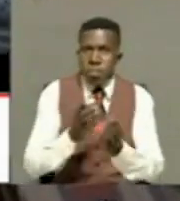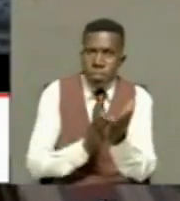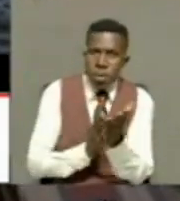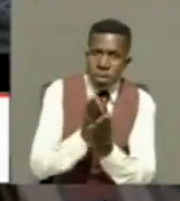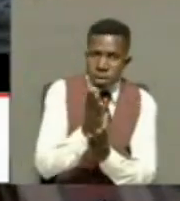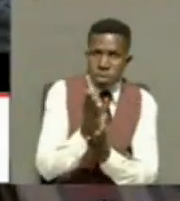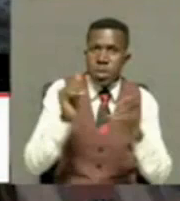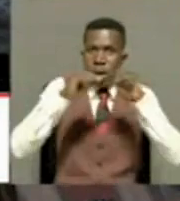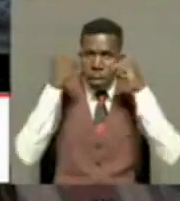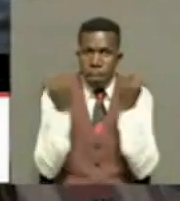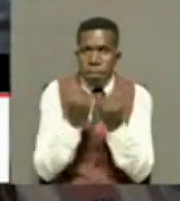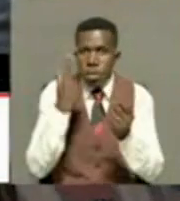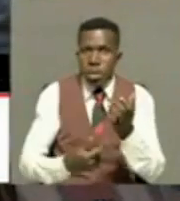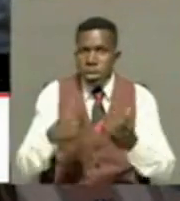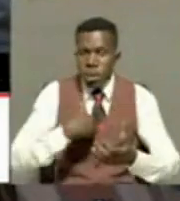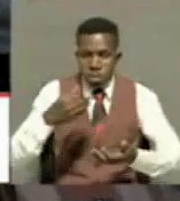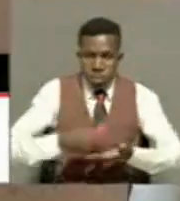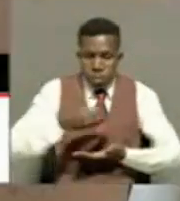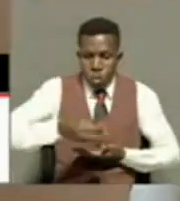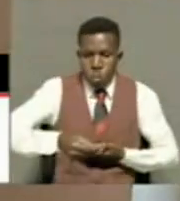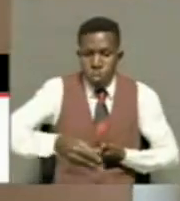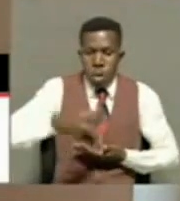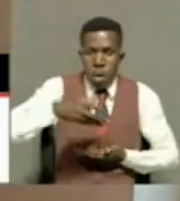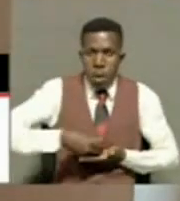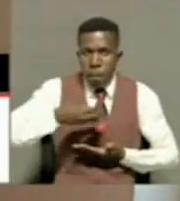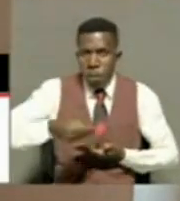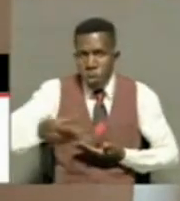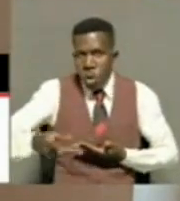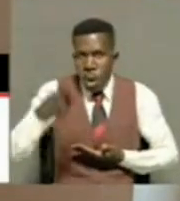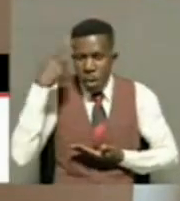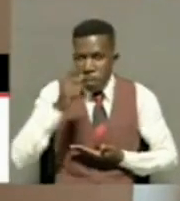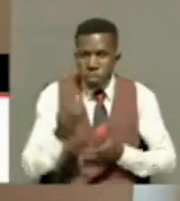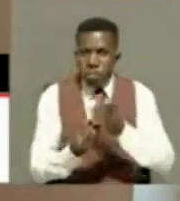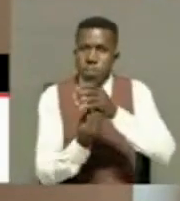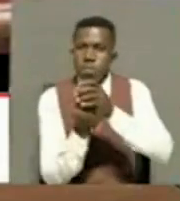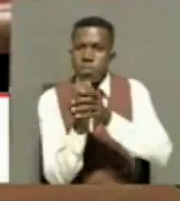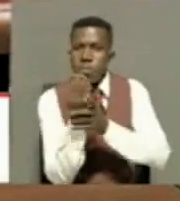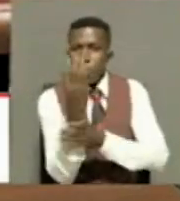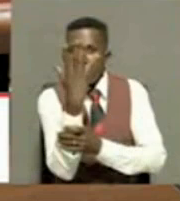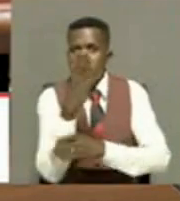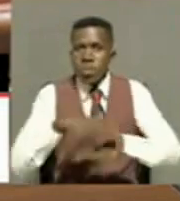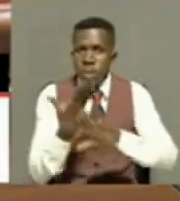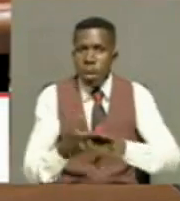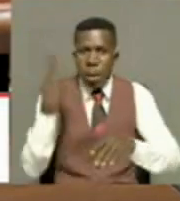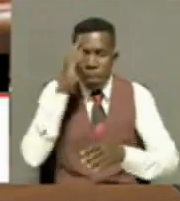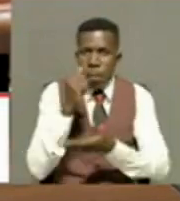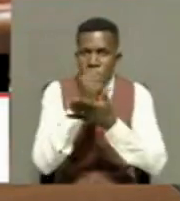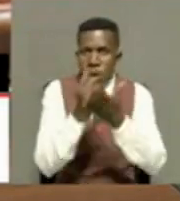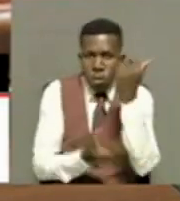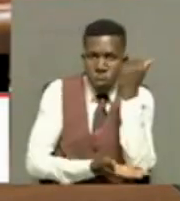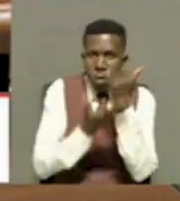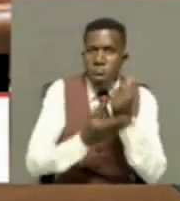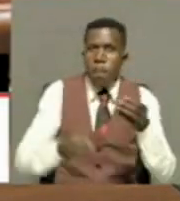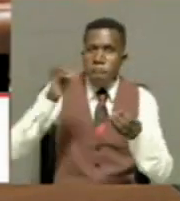de sementes, instrumento que visa estimular a reprodução de sementes e a facilitação de progressos